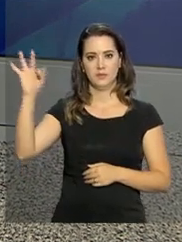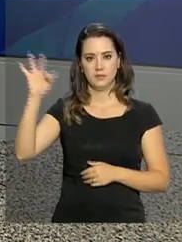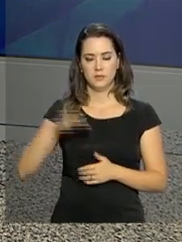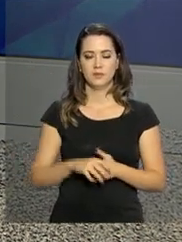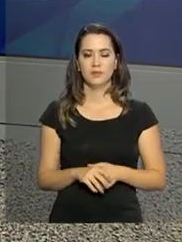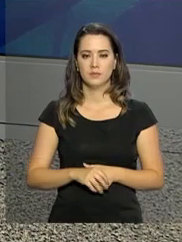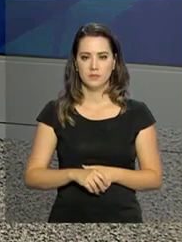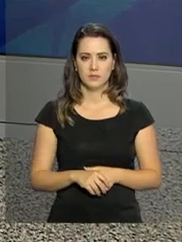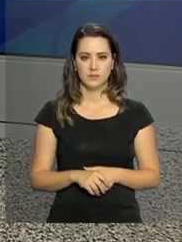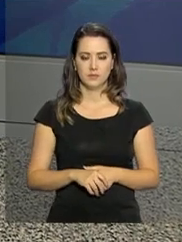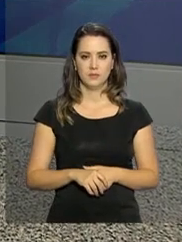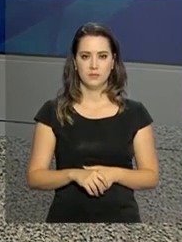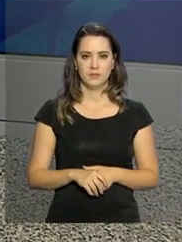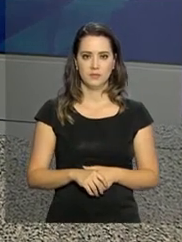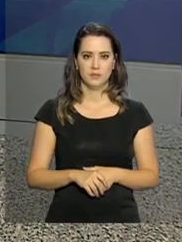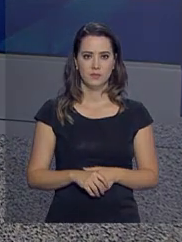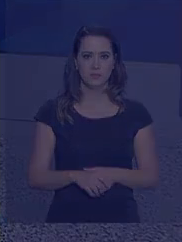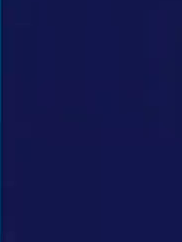a TV do governo federal.